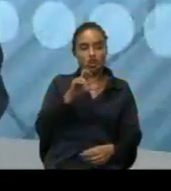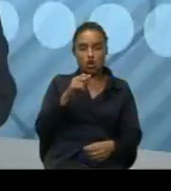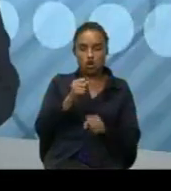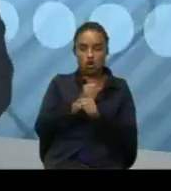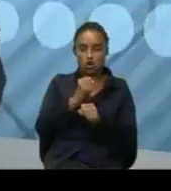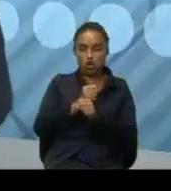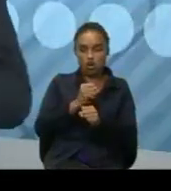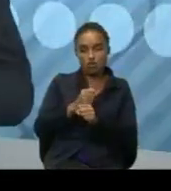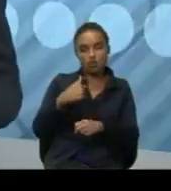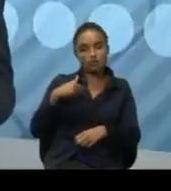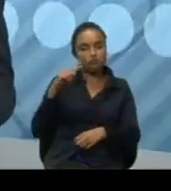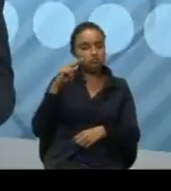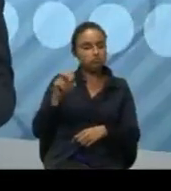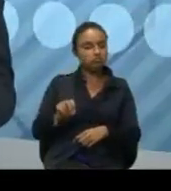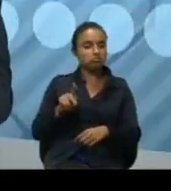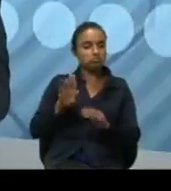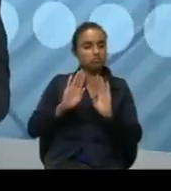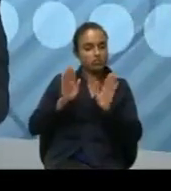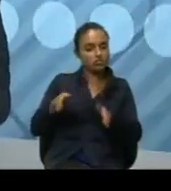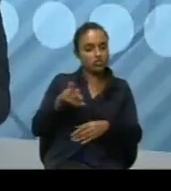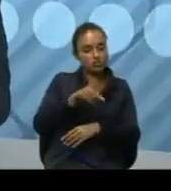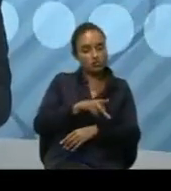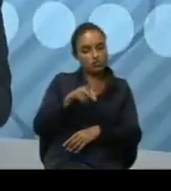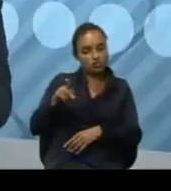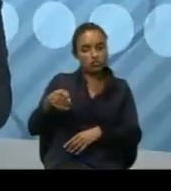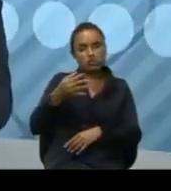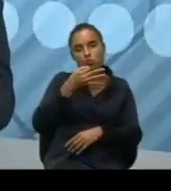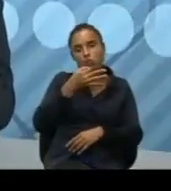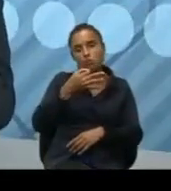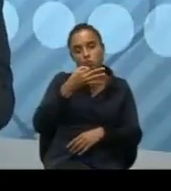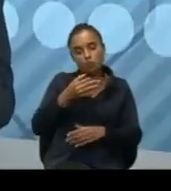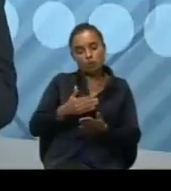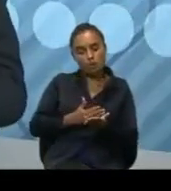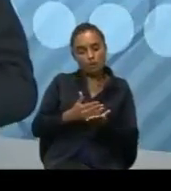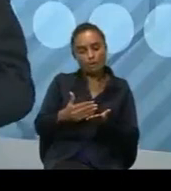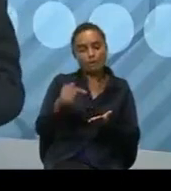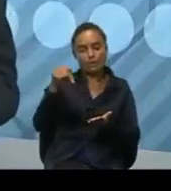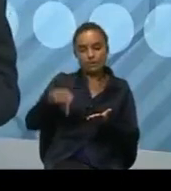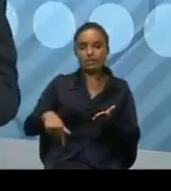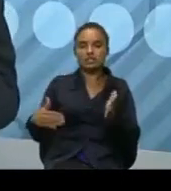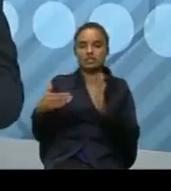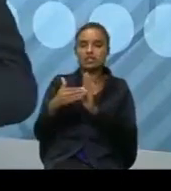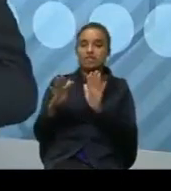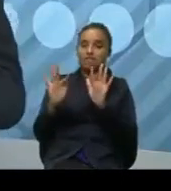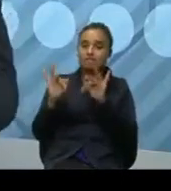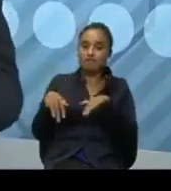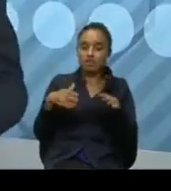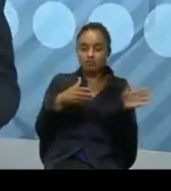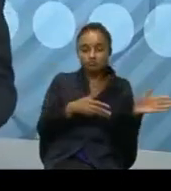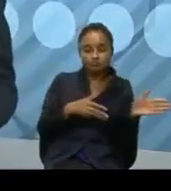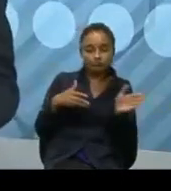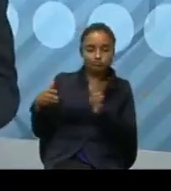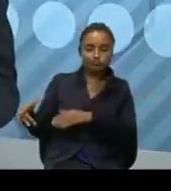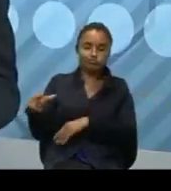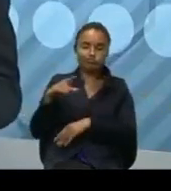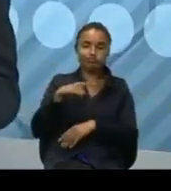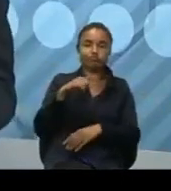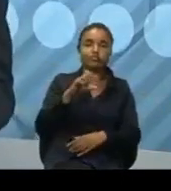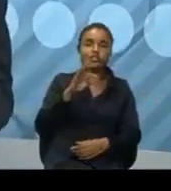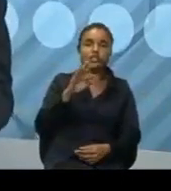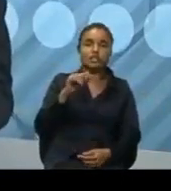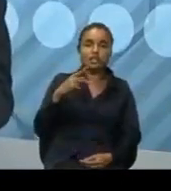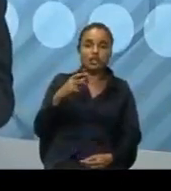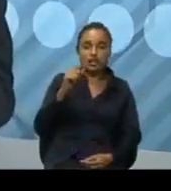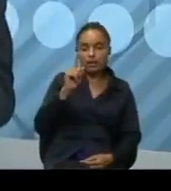Ok? Então, é aquilo que o professor comentou. Do começo da obra até o final dela, ela vai passar por etapas, onde